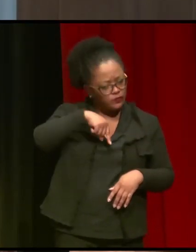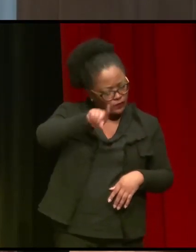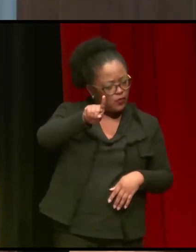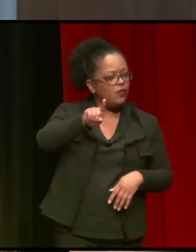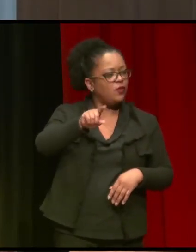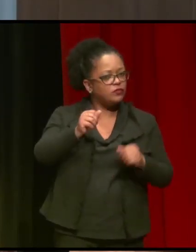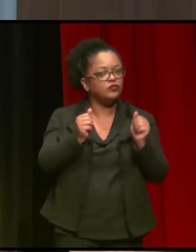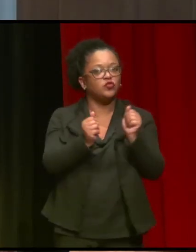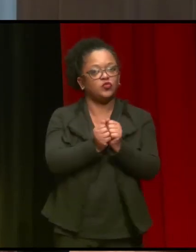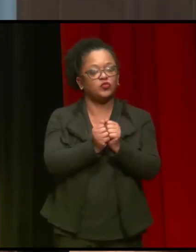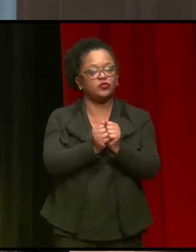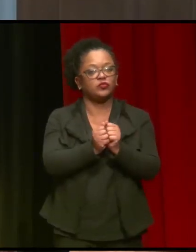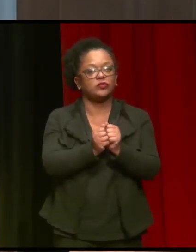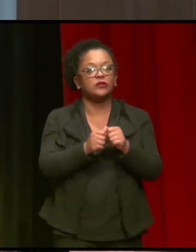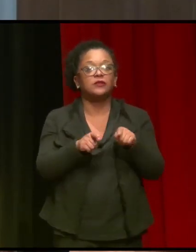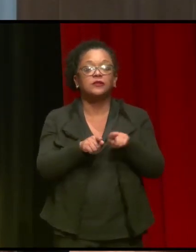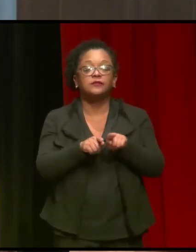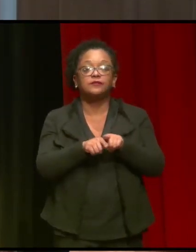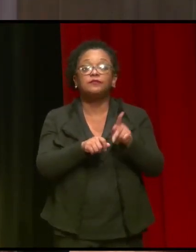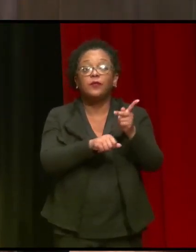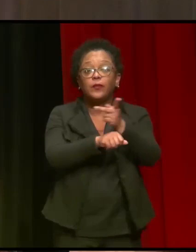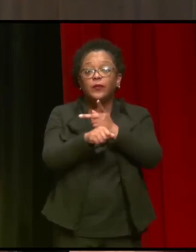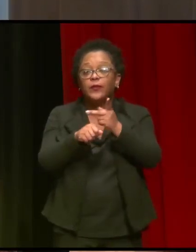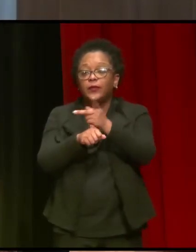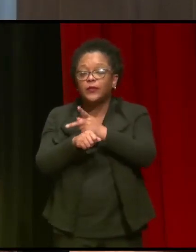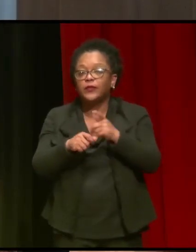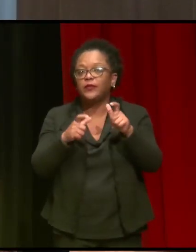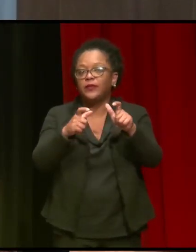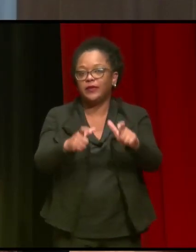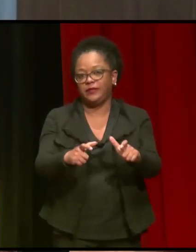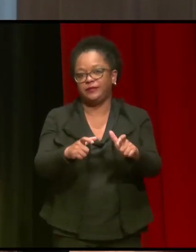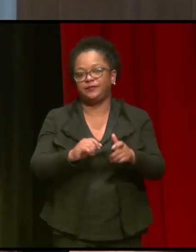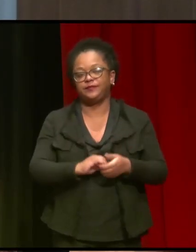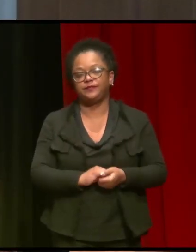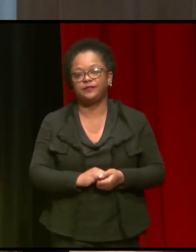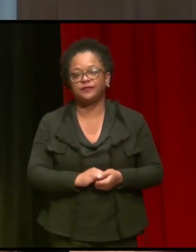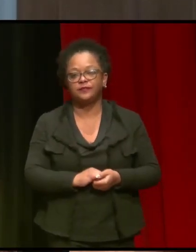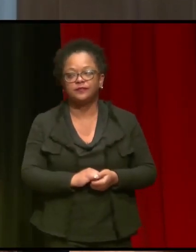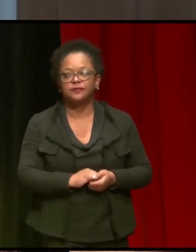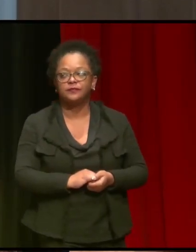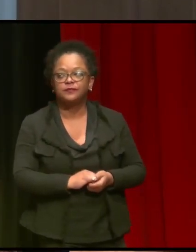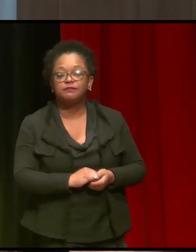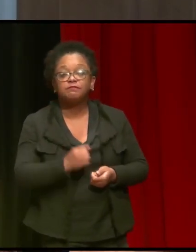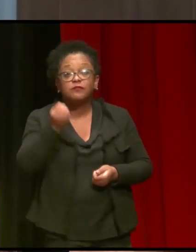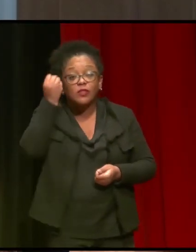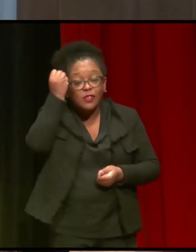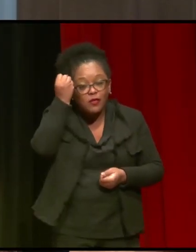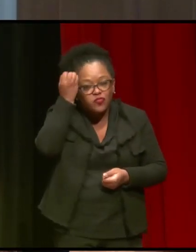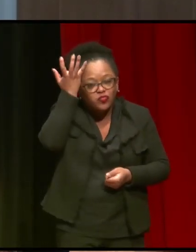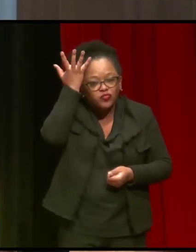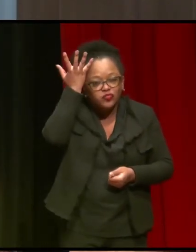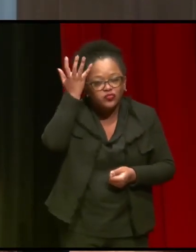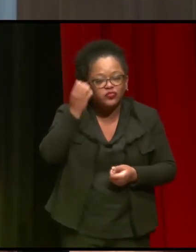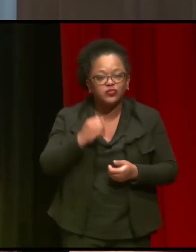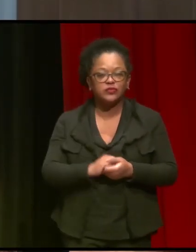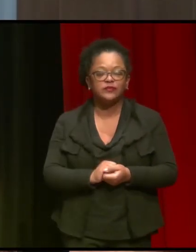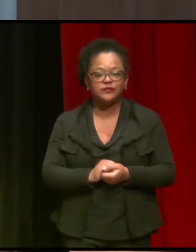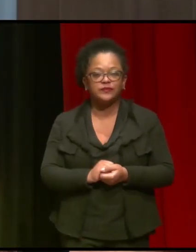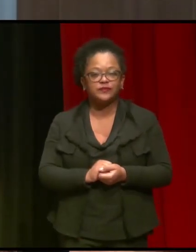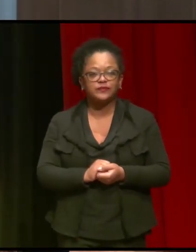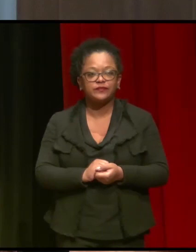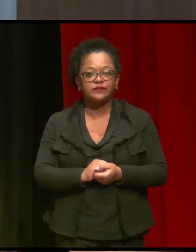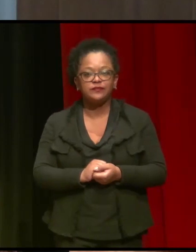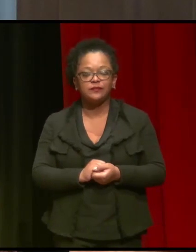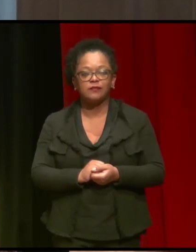com o meu povo, né? Então você vai atrás das coisas. Olha aqui, gente, a criatividade. Eu acho legal esse desenho, né? Quer